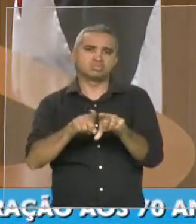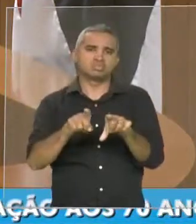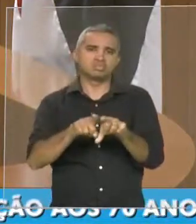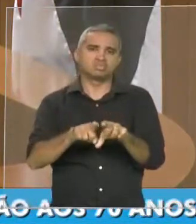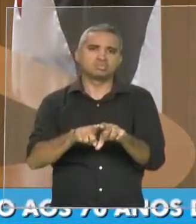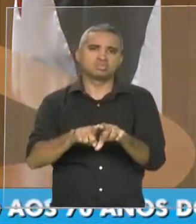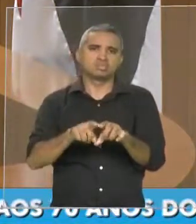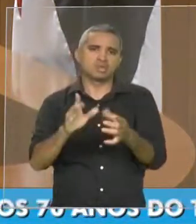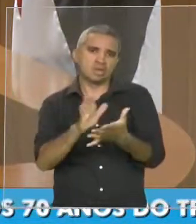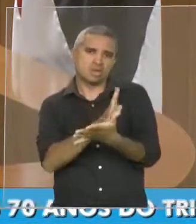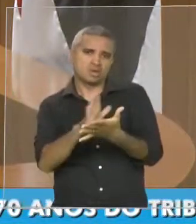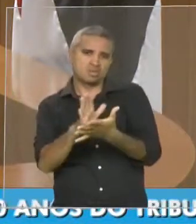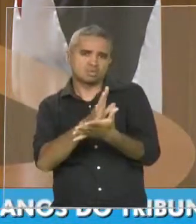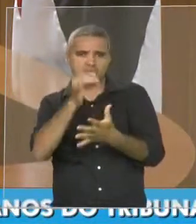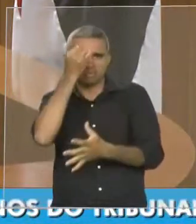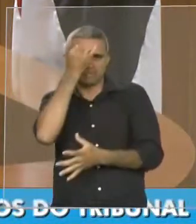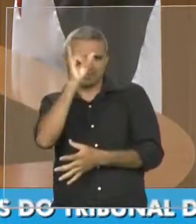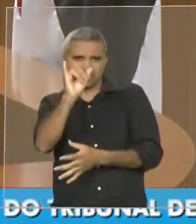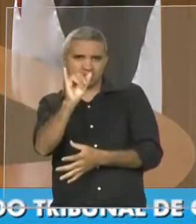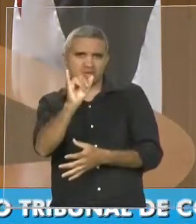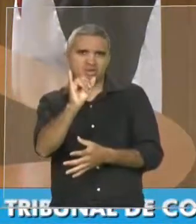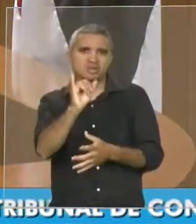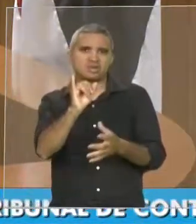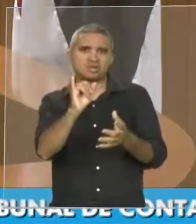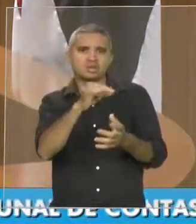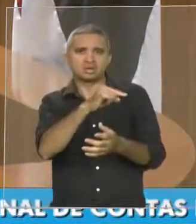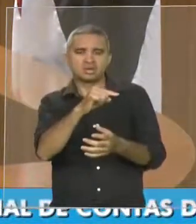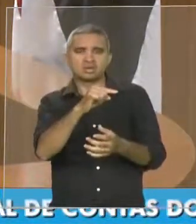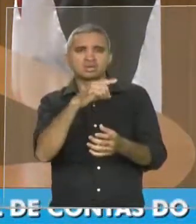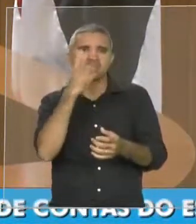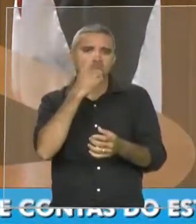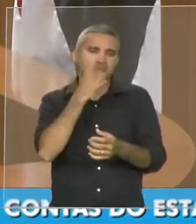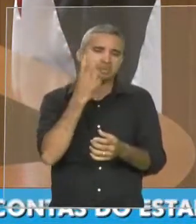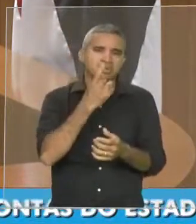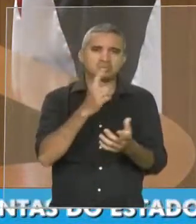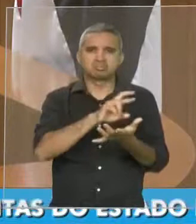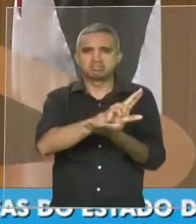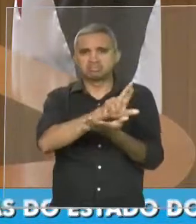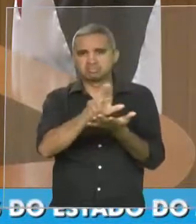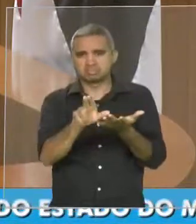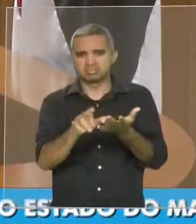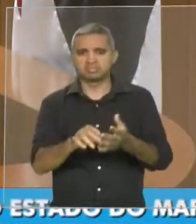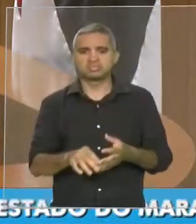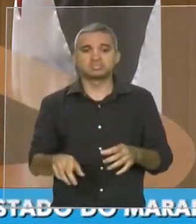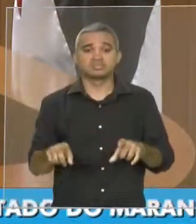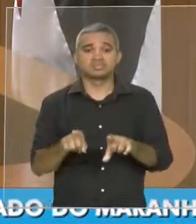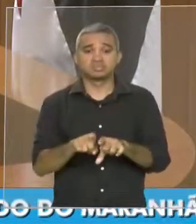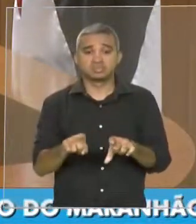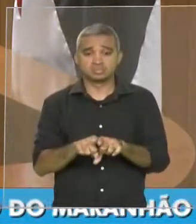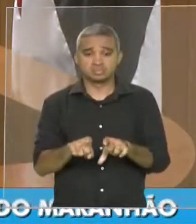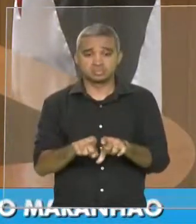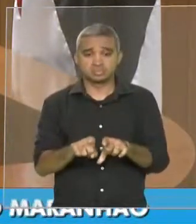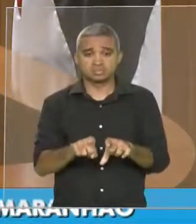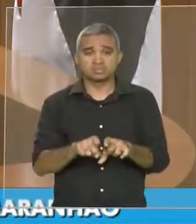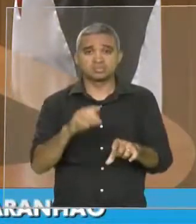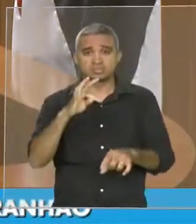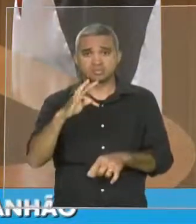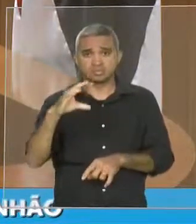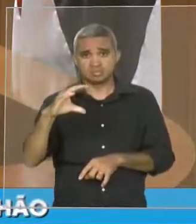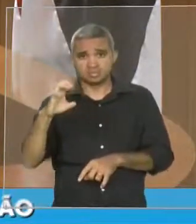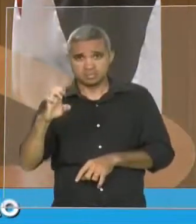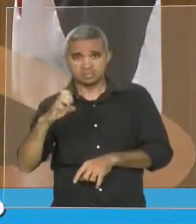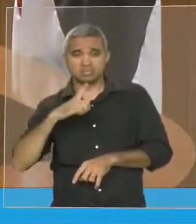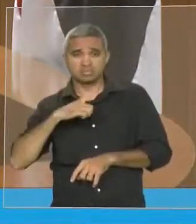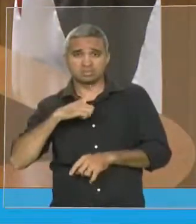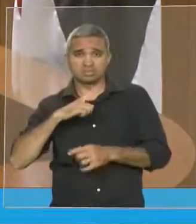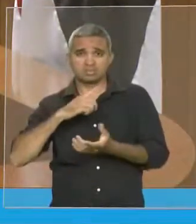A corretiva, quando emite medida cautelar e também termo de ajuste de gestão. E